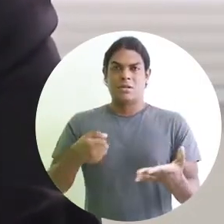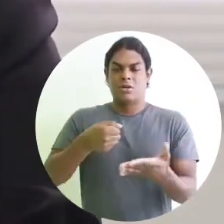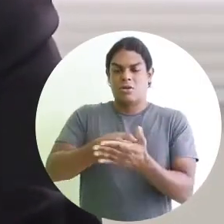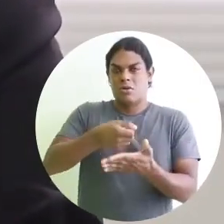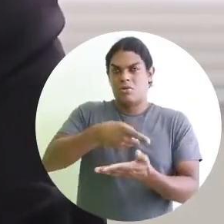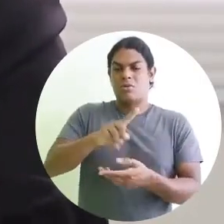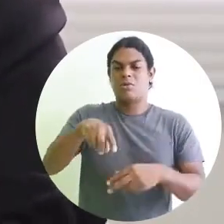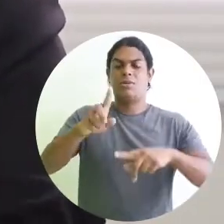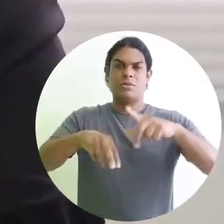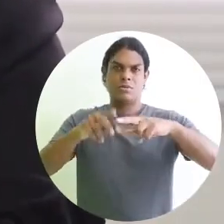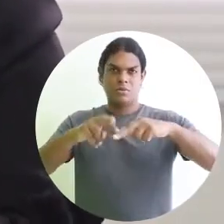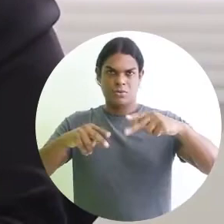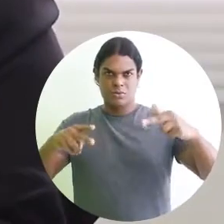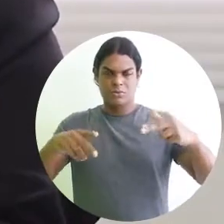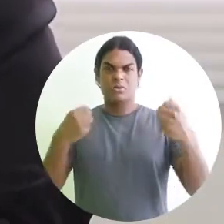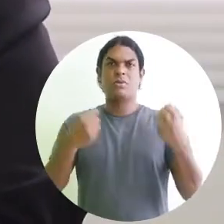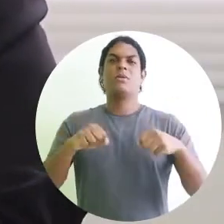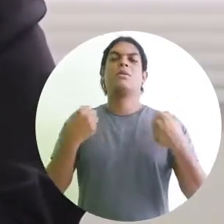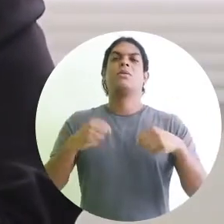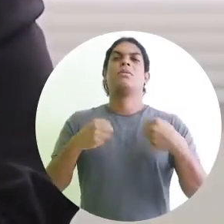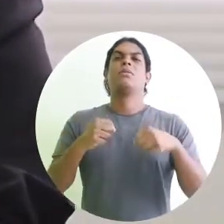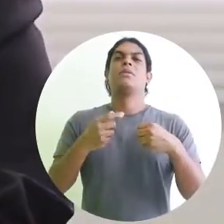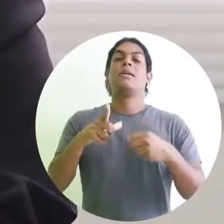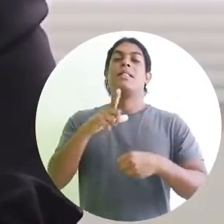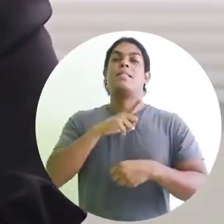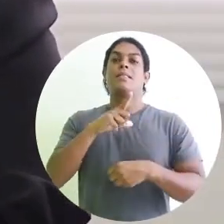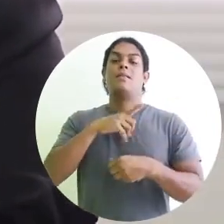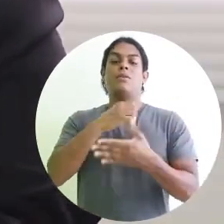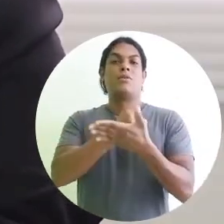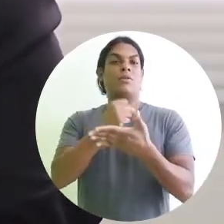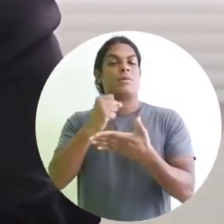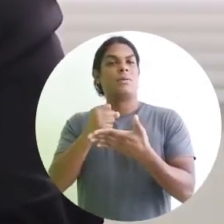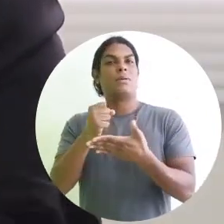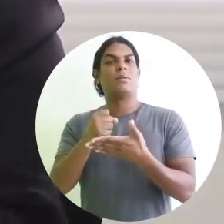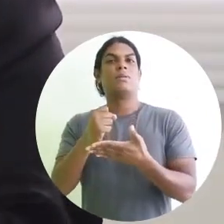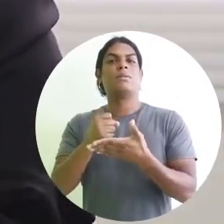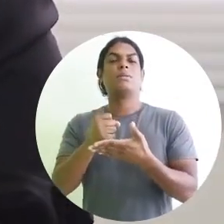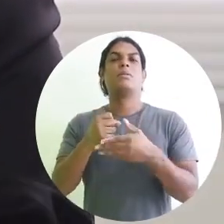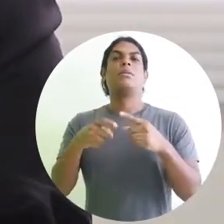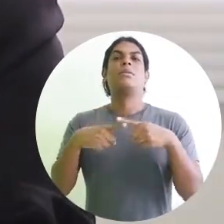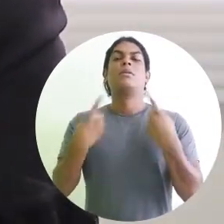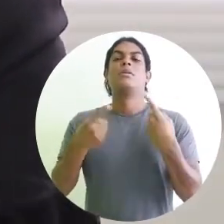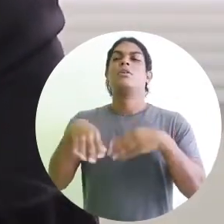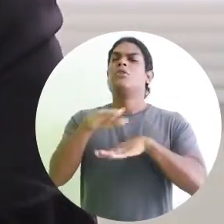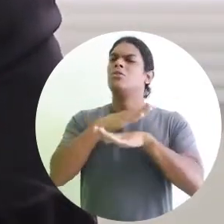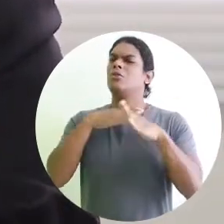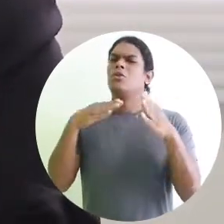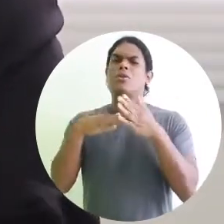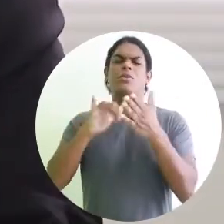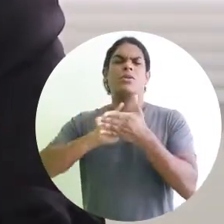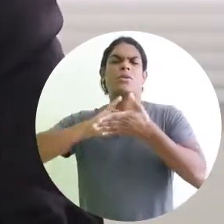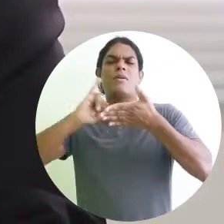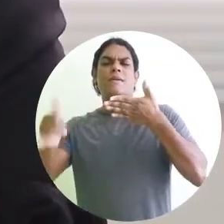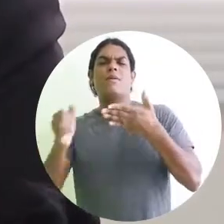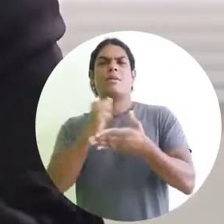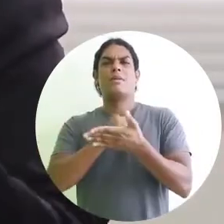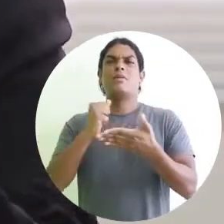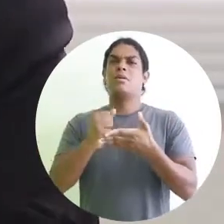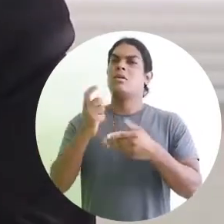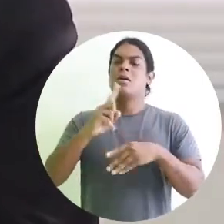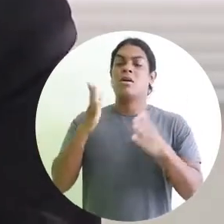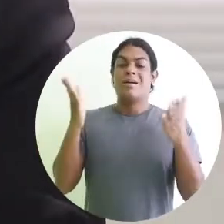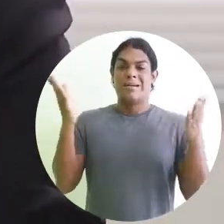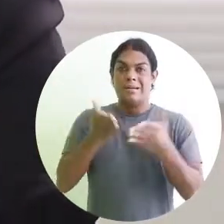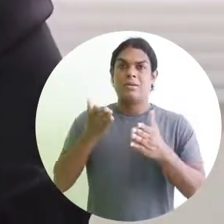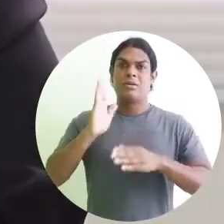na verdade, ele precisa receber a documentação. Só que todo esse envio de documentação não é agora direto